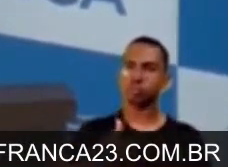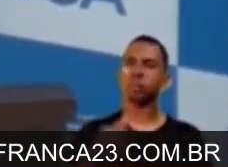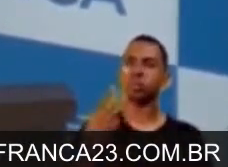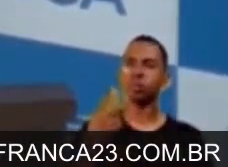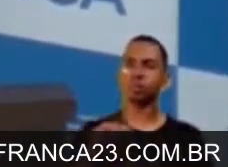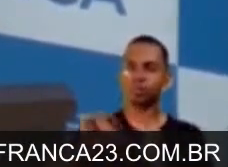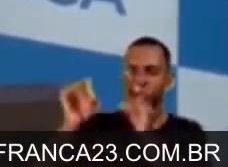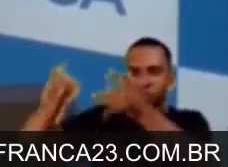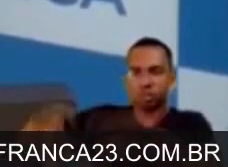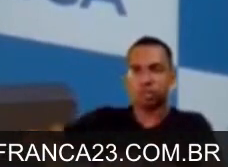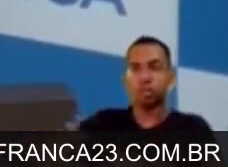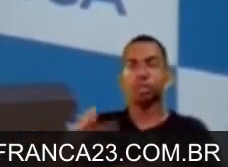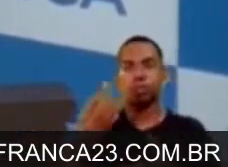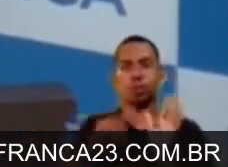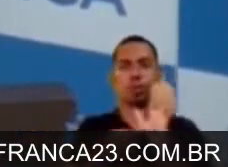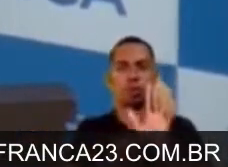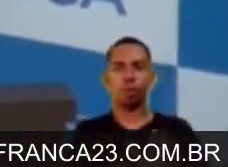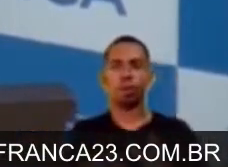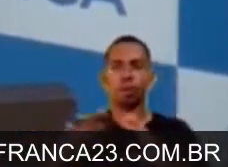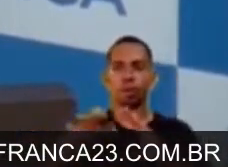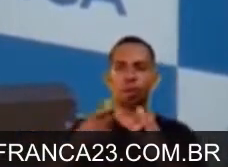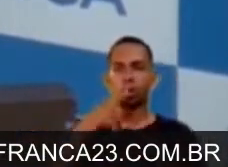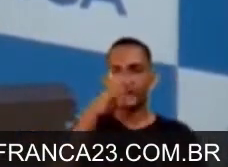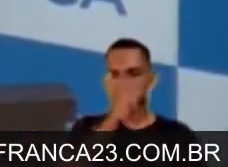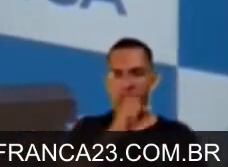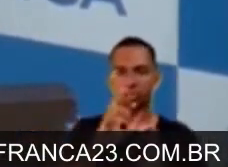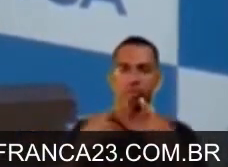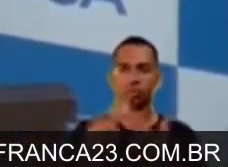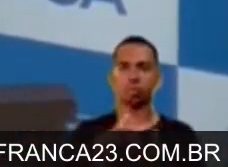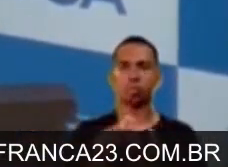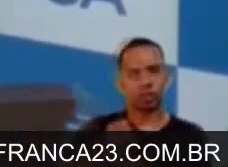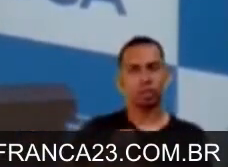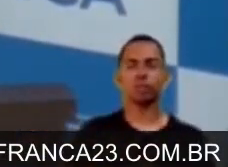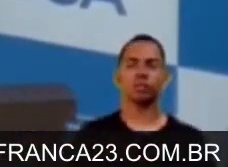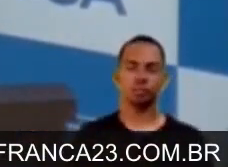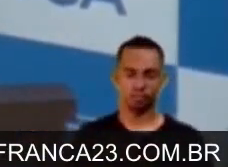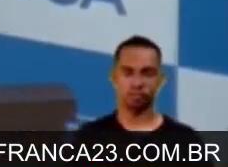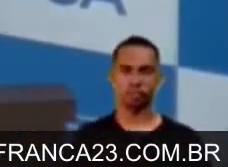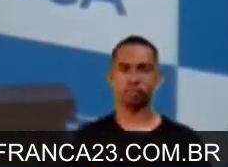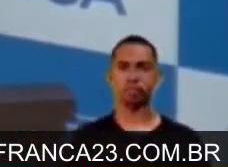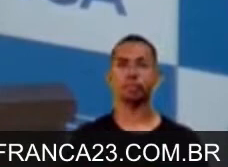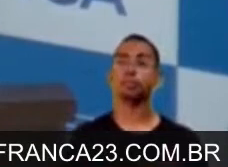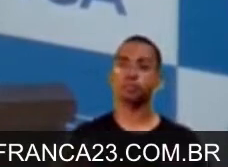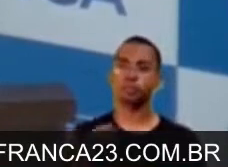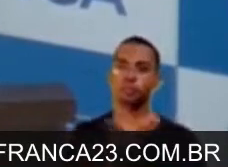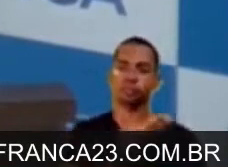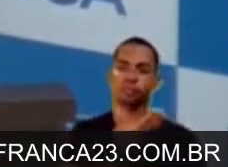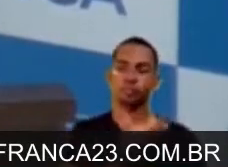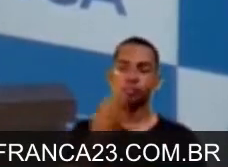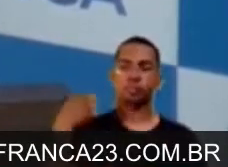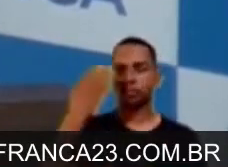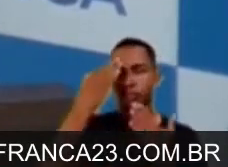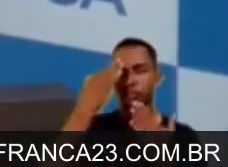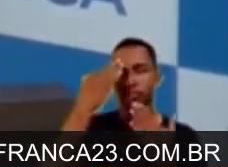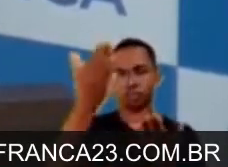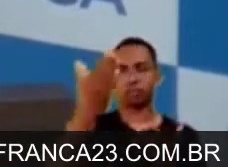lado. Temos que mostrar uma Câmara forte e unida para alcançarmos melhores resultados. Portanto, meus amigos vereadores, agradeço muito por